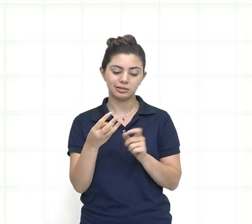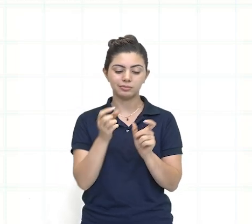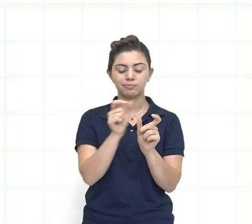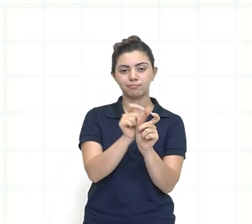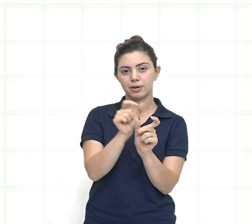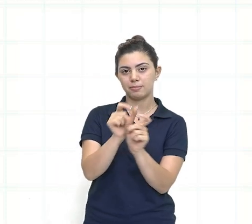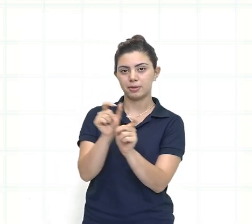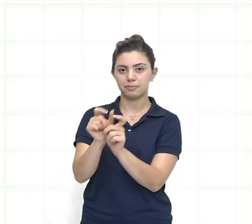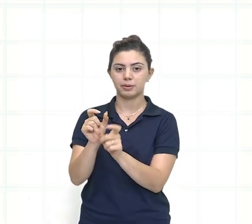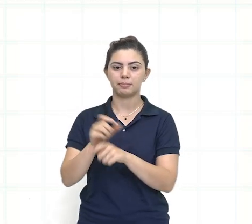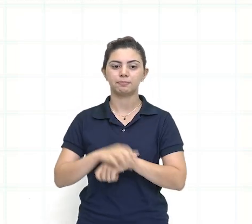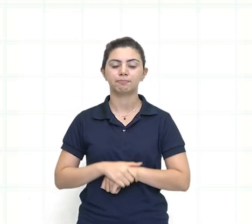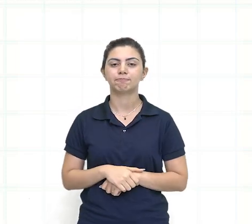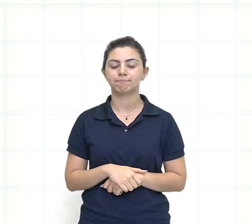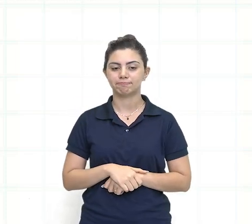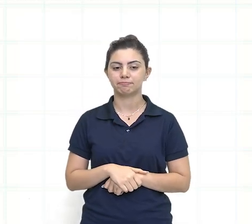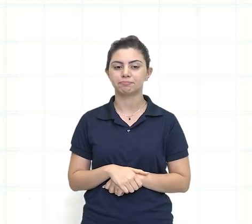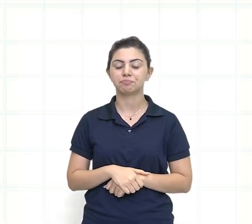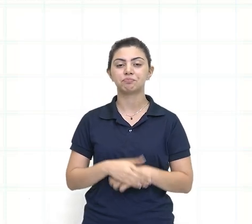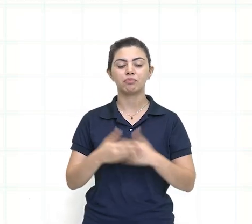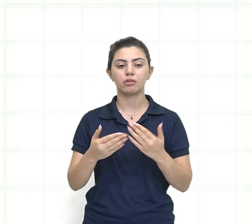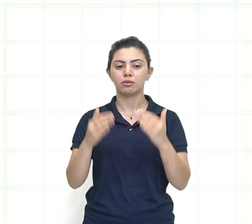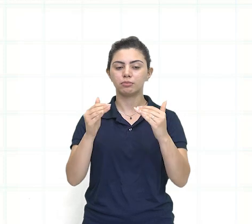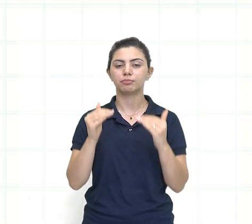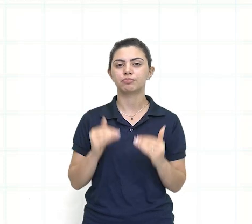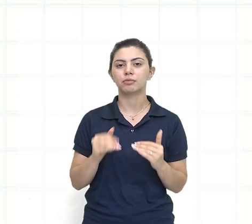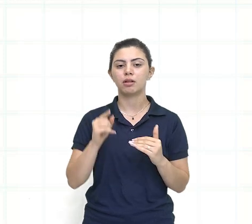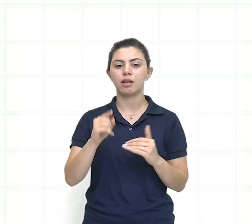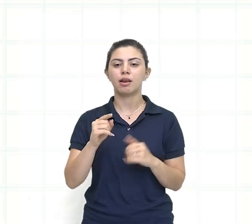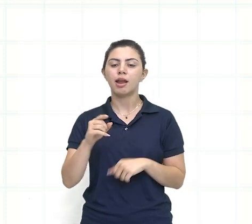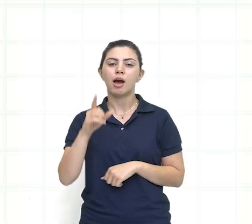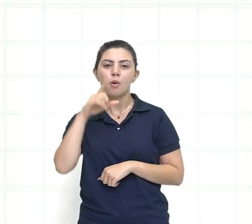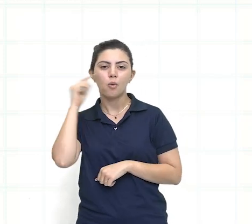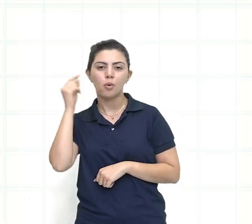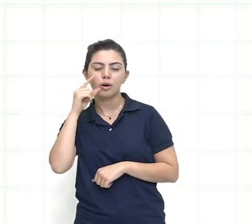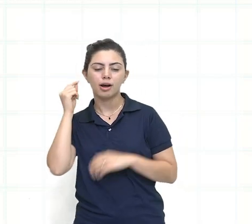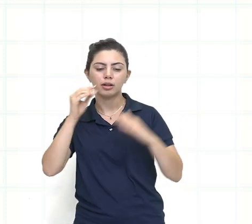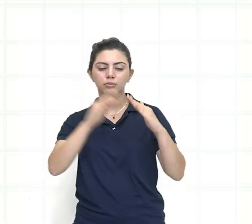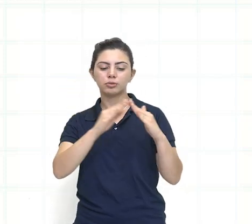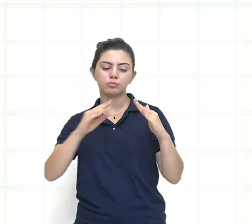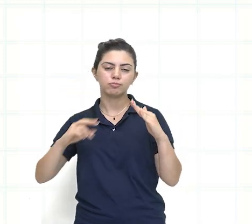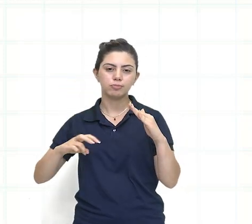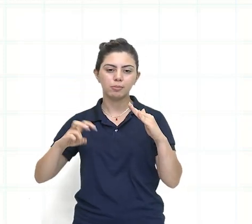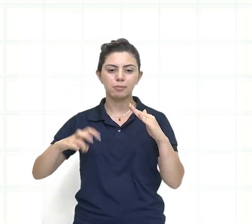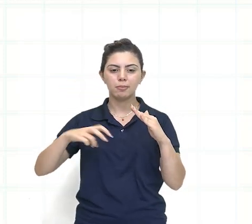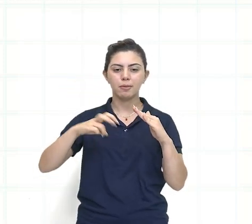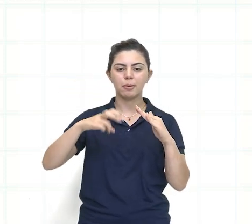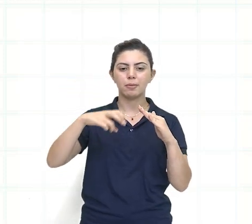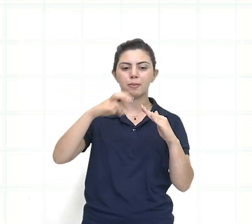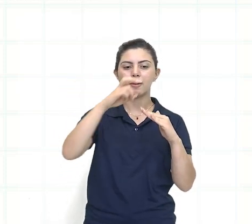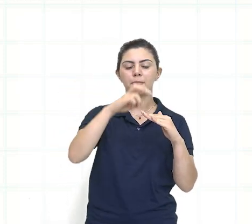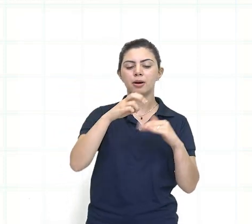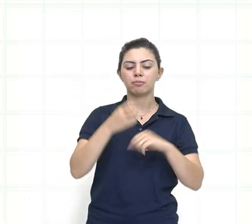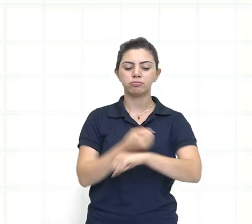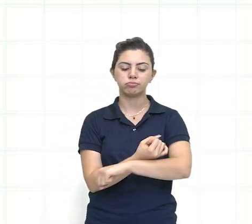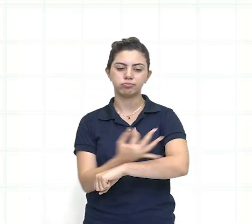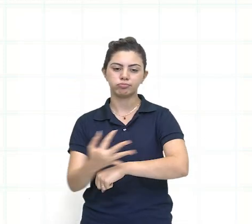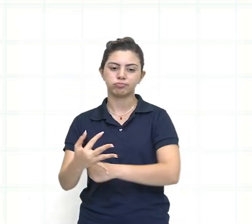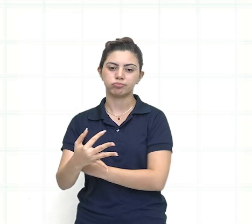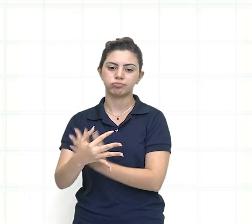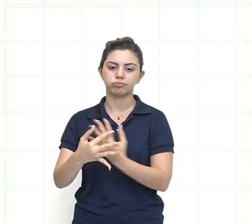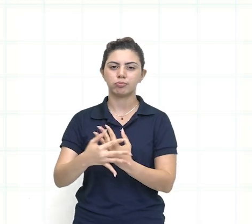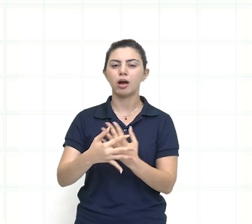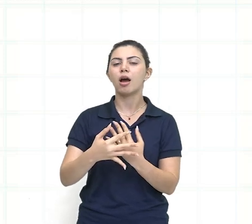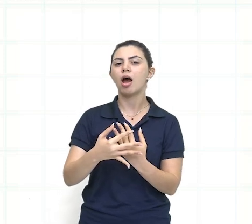sílabas, certo? Gato andando no telhado, cheirinho de mato molhado. Ó, telhado